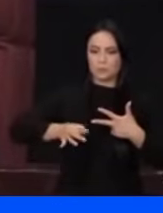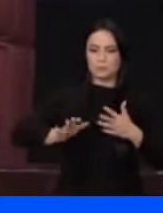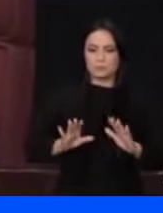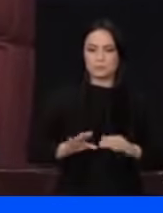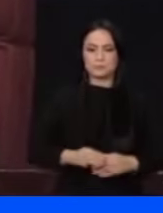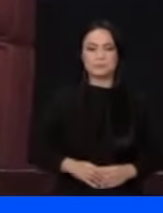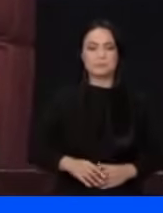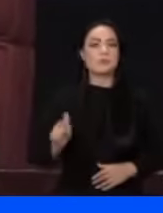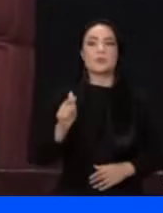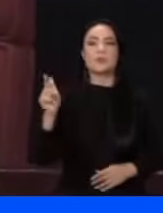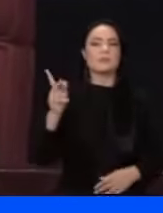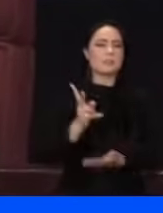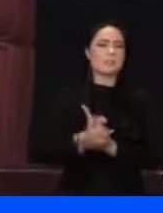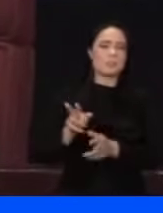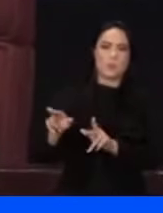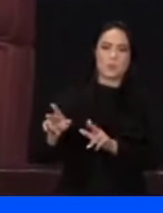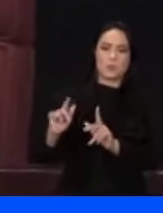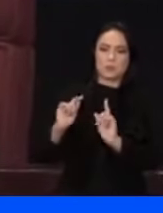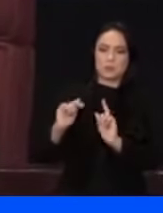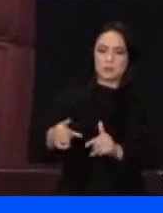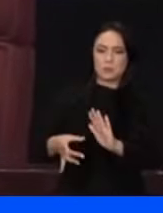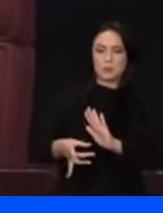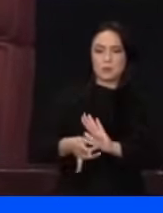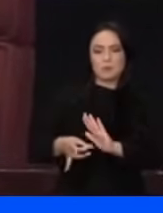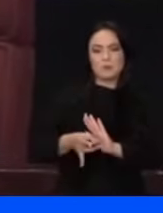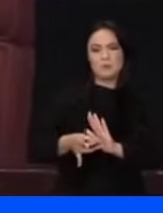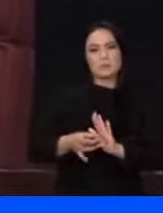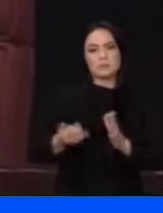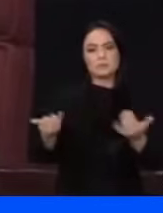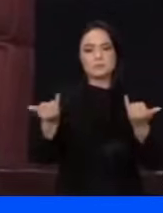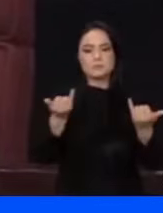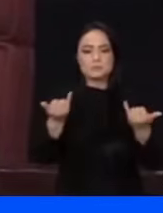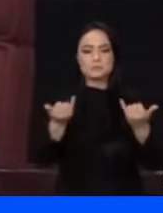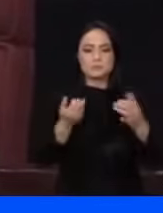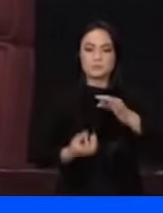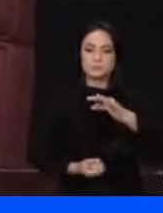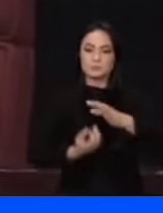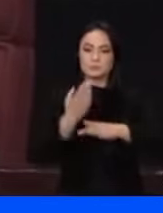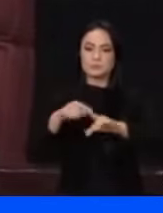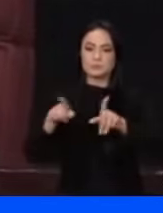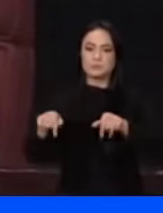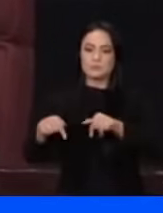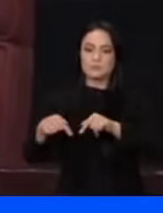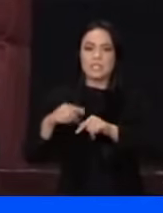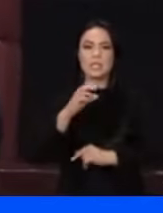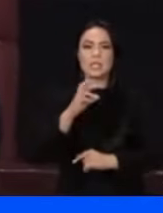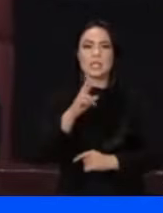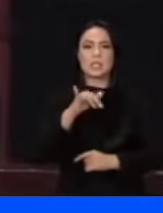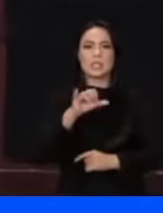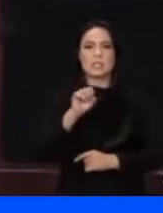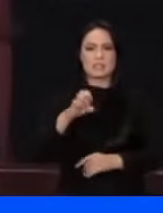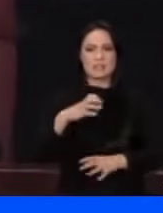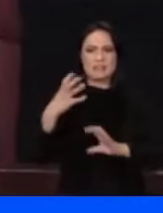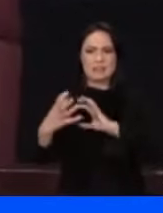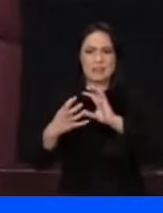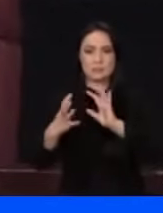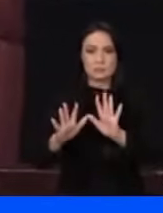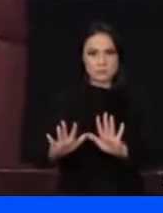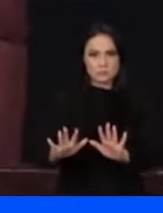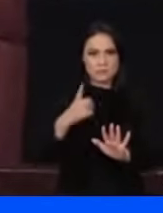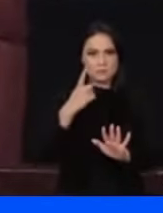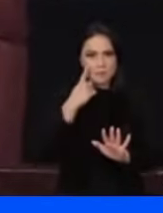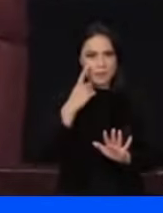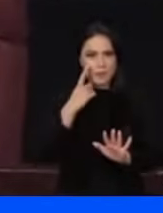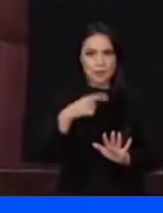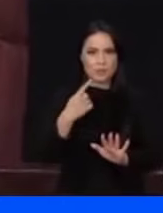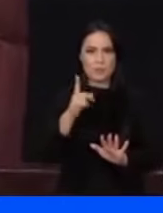Aí na outra, a mesma coisa, ações concretas no campo informacional, criação do gabinete de crise. Veja, nós não